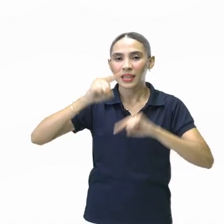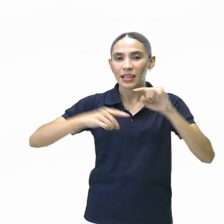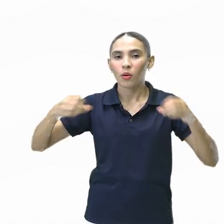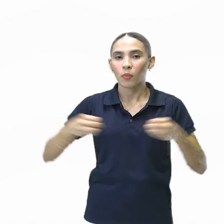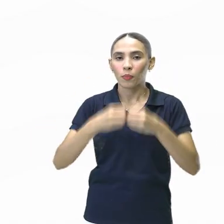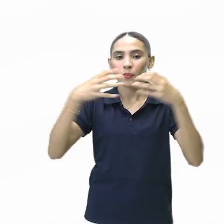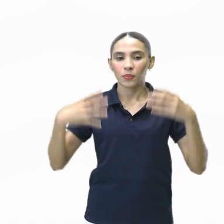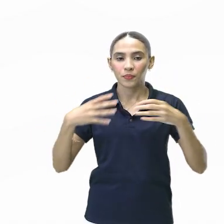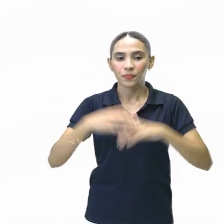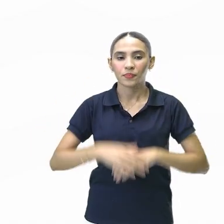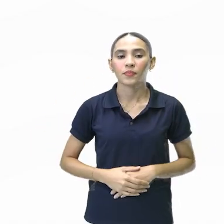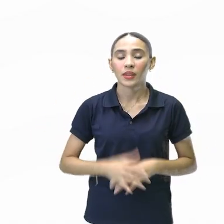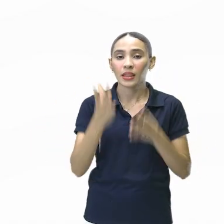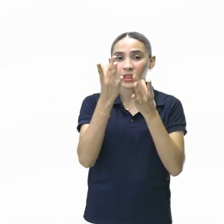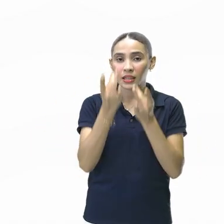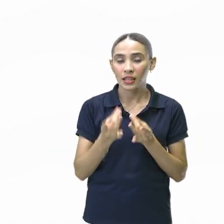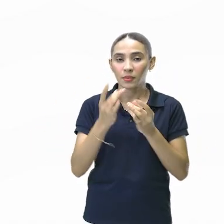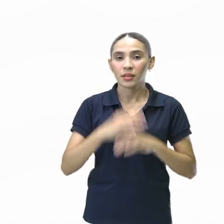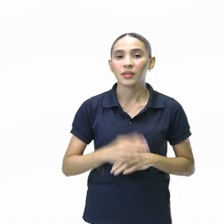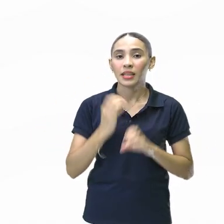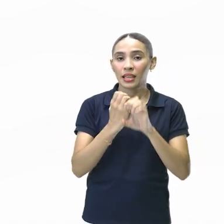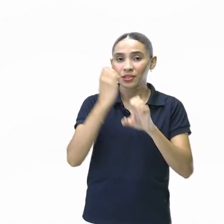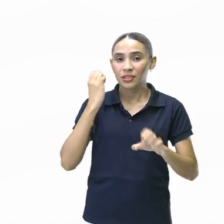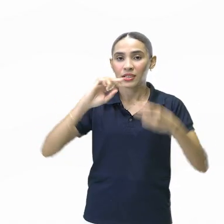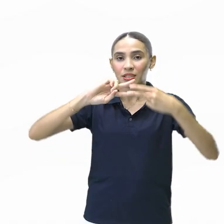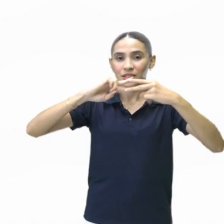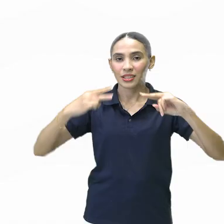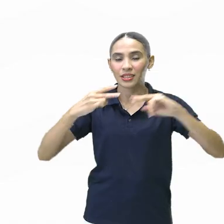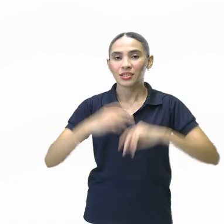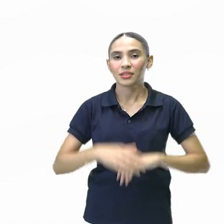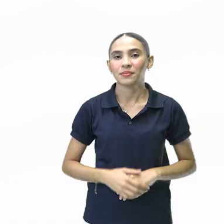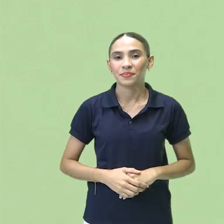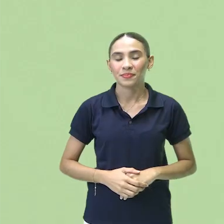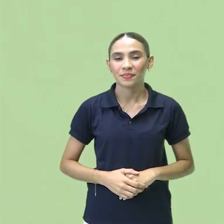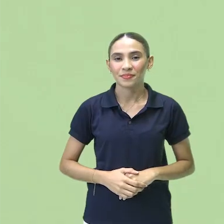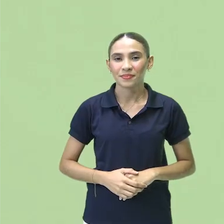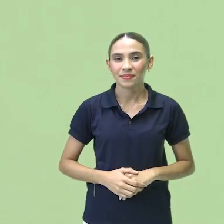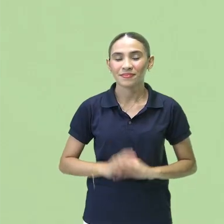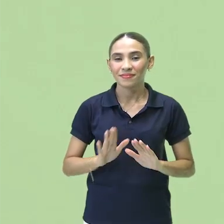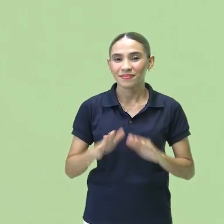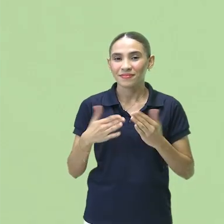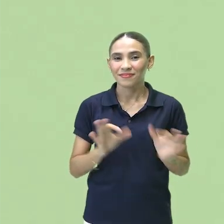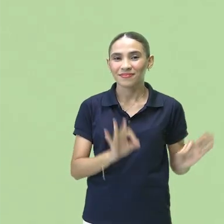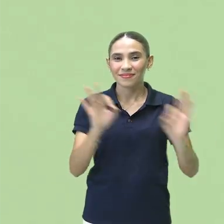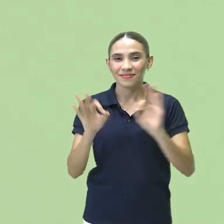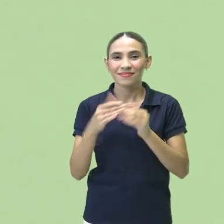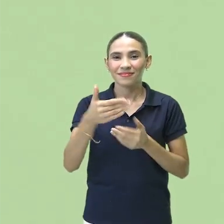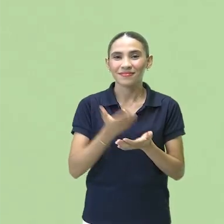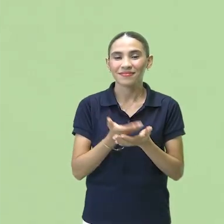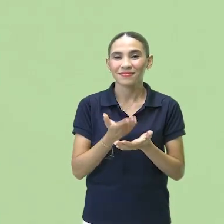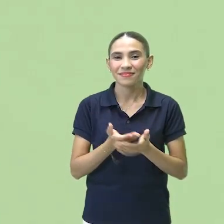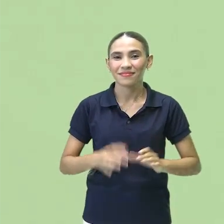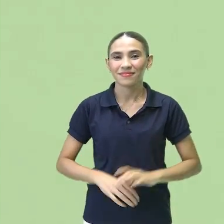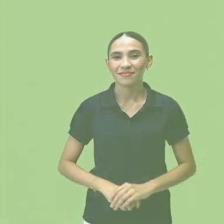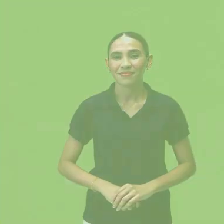nucleares. Detalhamento, engenharia genética. Então, vamos começar?